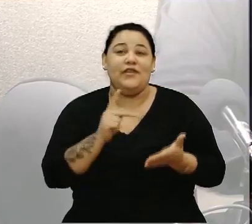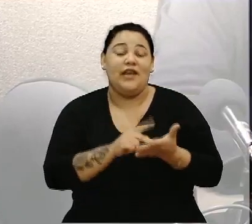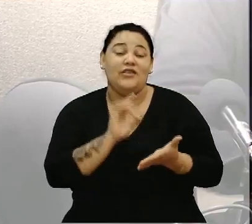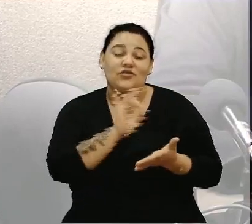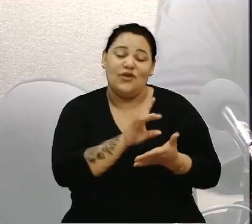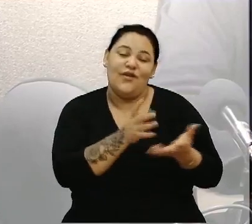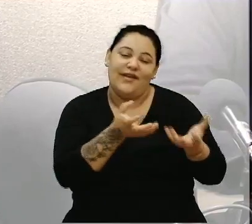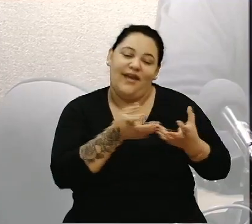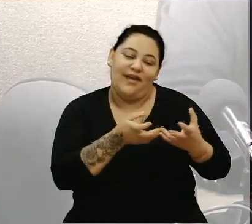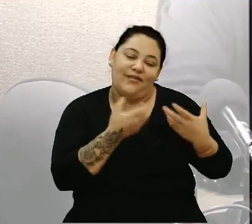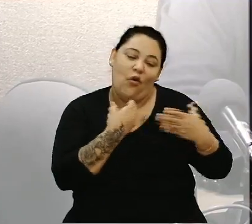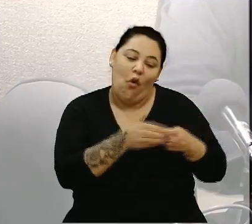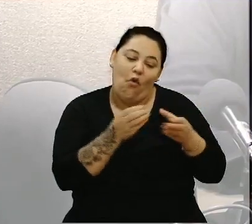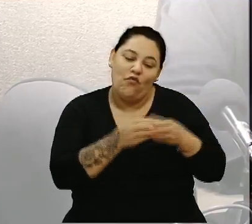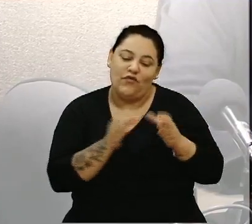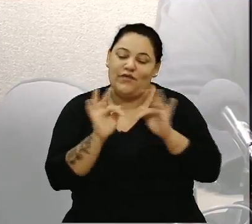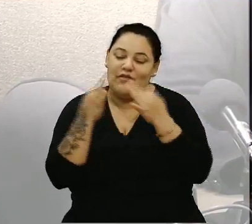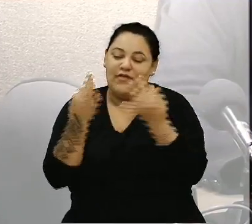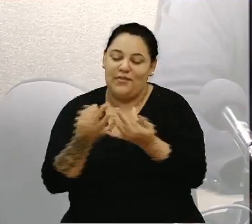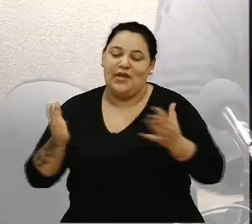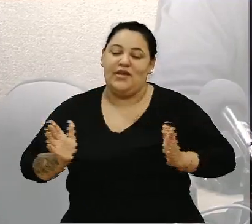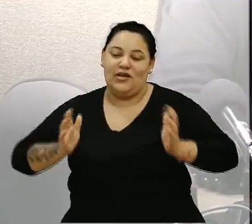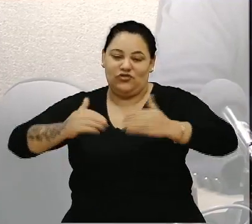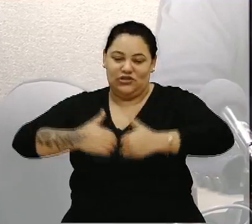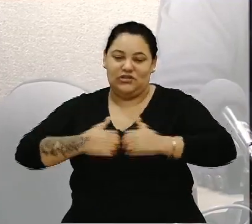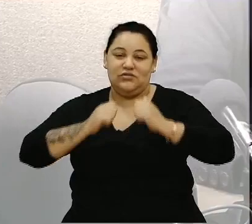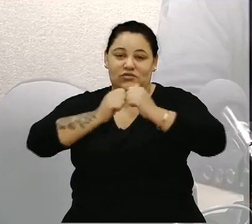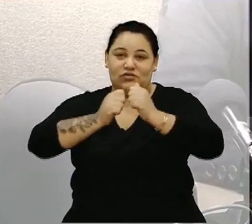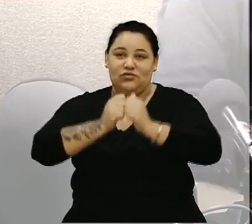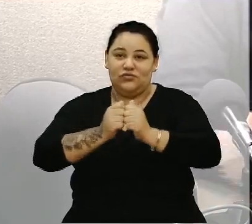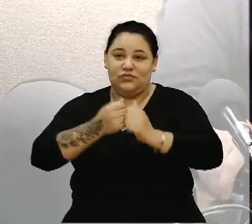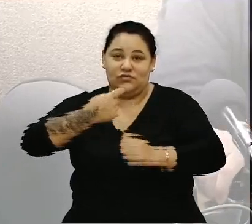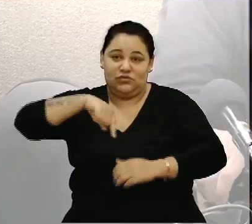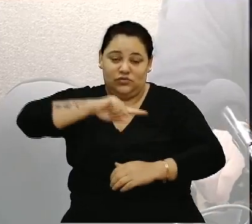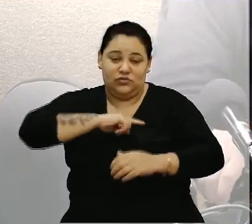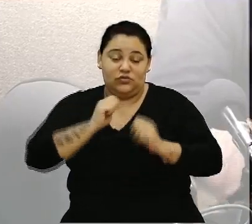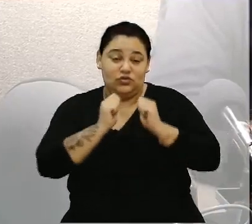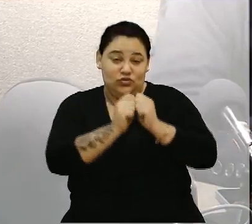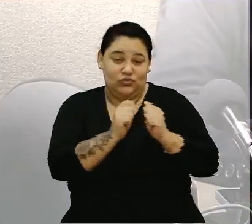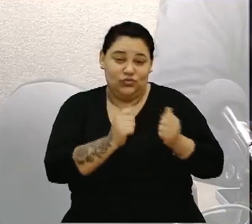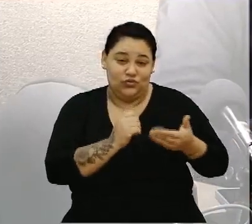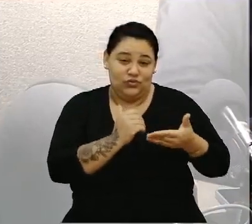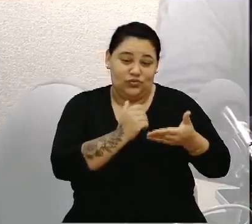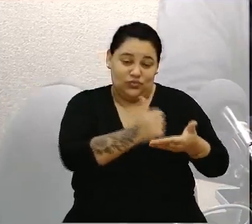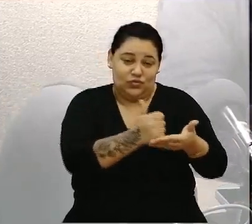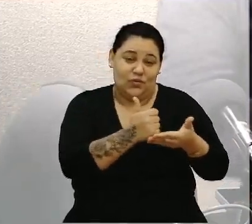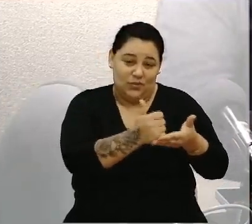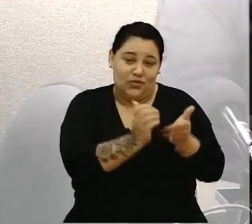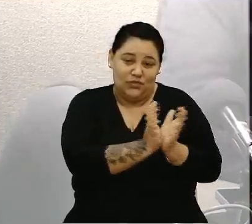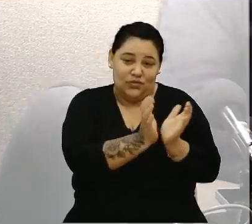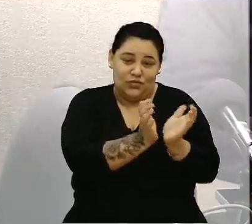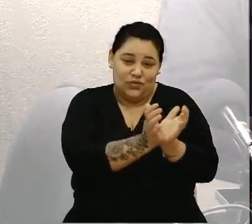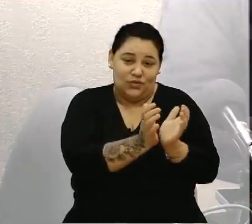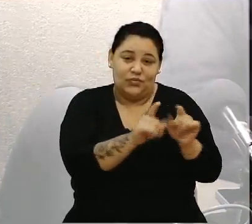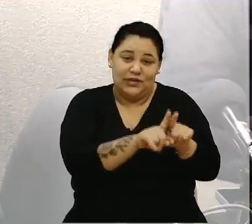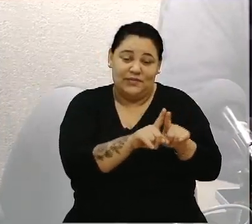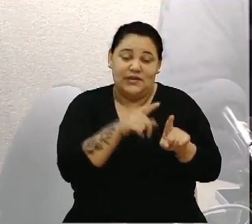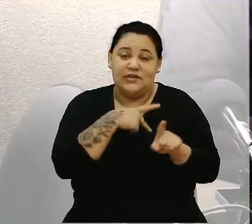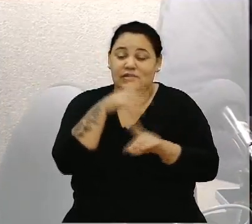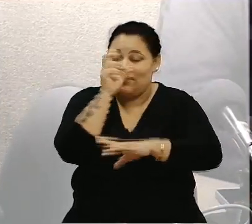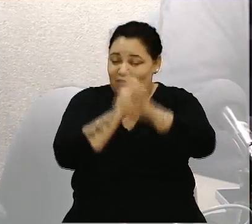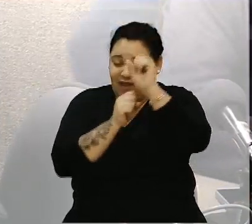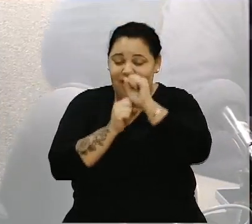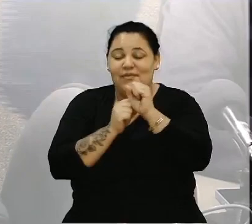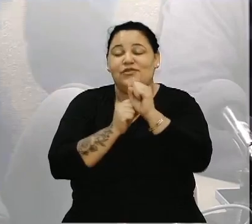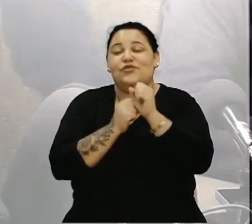com essas famílias, com essas pessoas, a gente, através da frente parlamentar, eu sempre digo o grande aprendizado